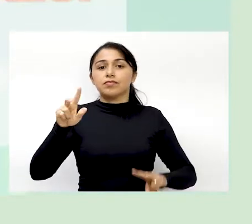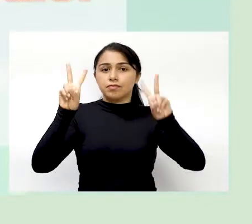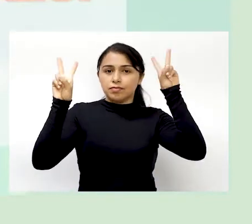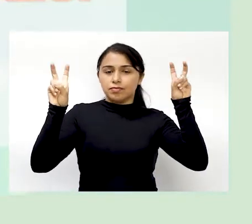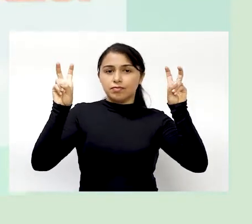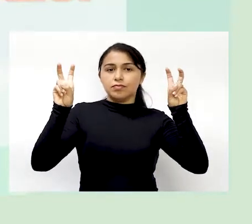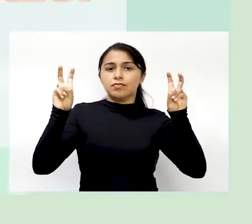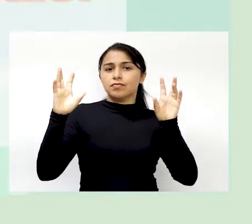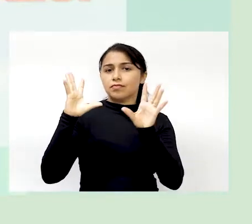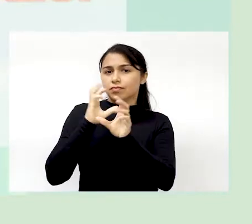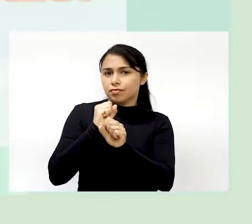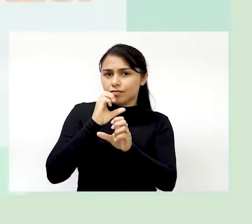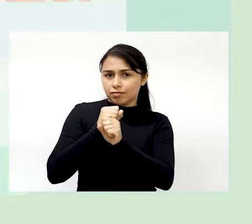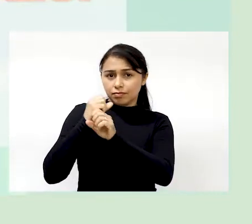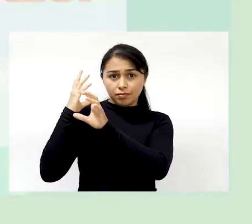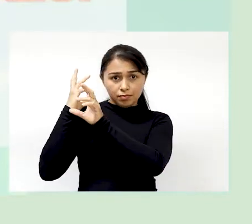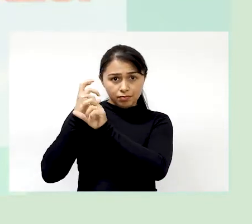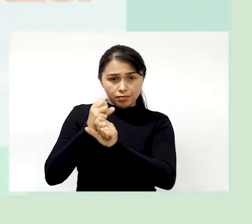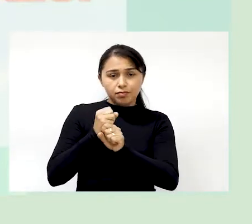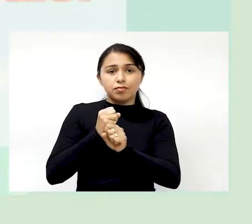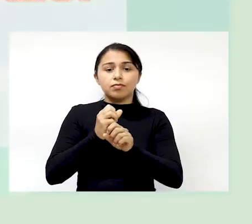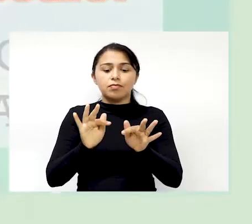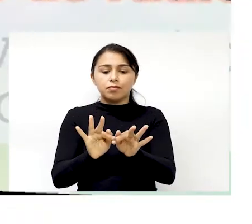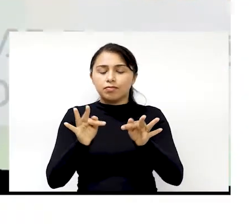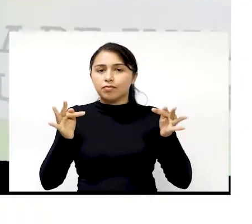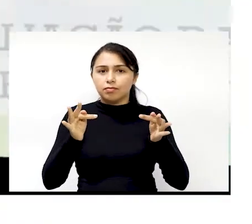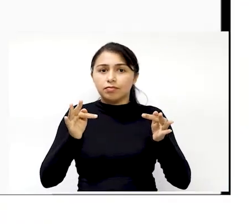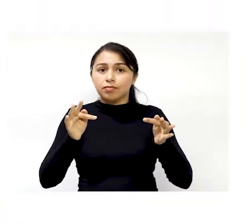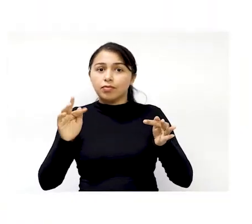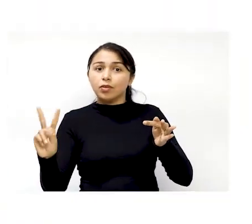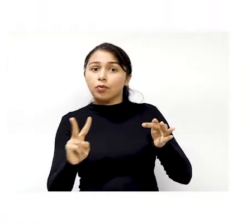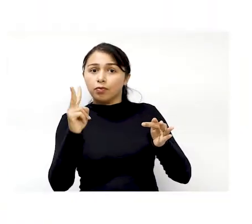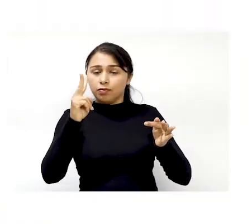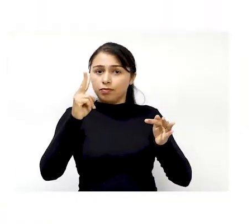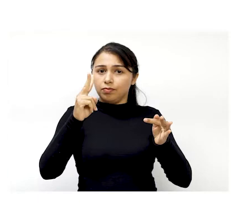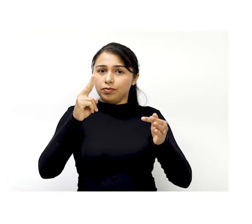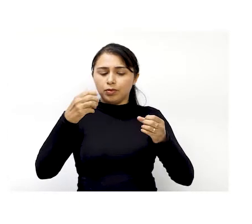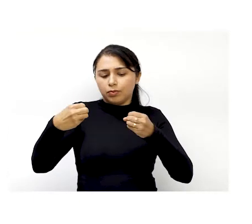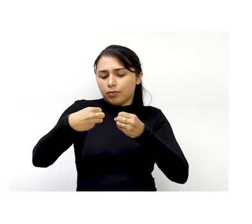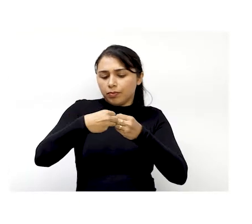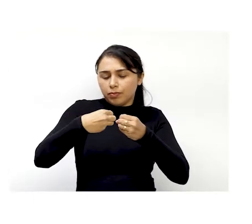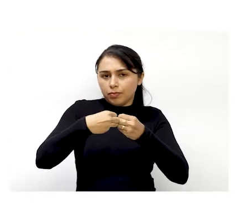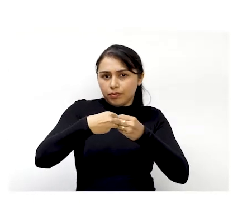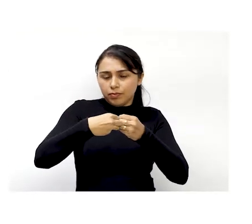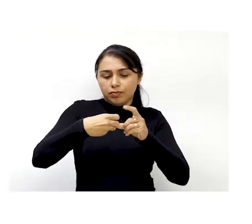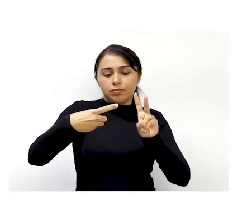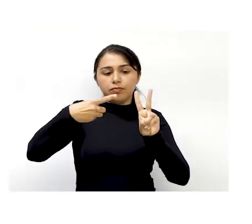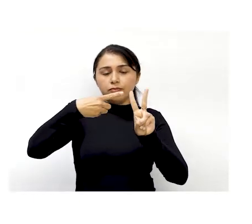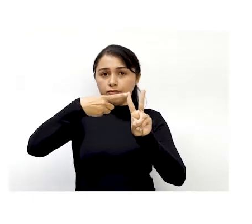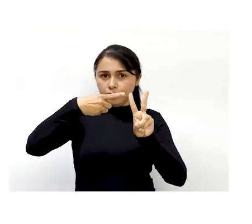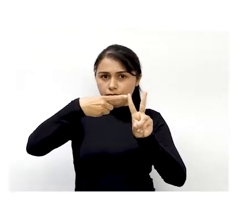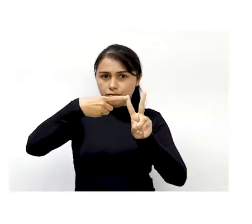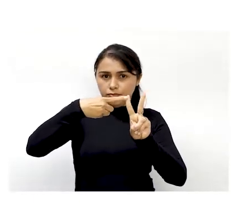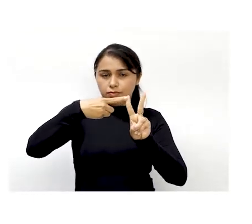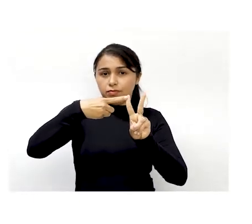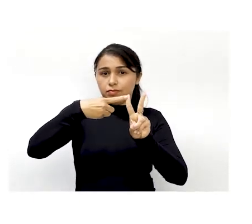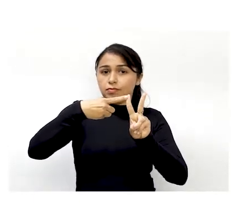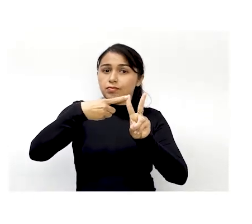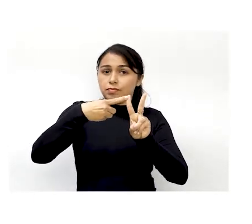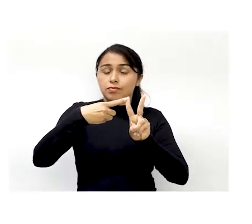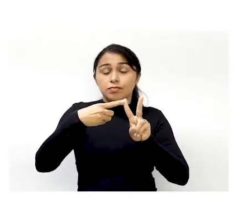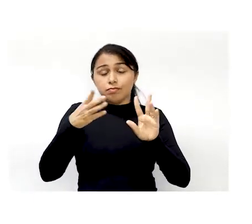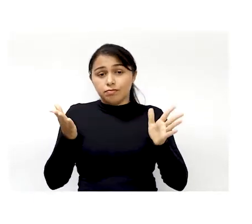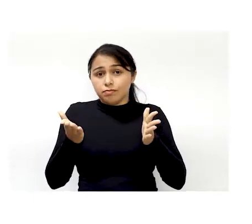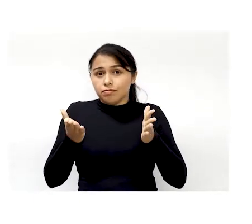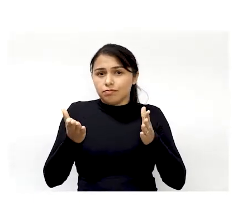seguinte: efetuar cálculos simples com valores aproximados de radicais. Então, primeiro vamos pegar aqui